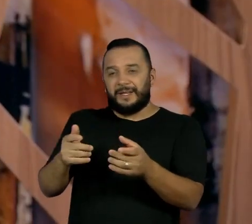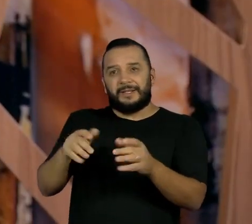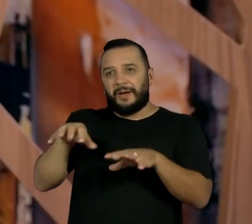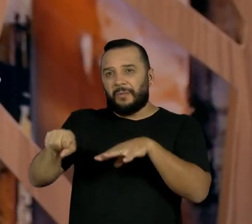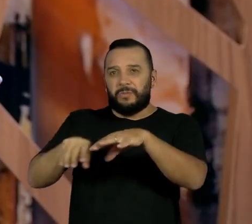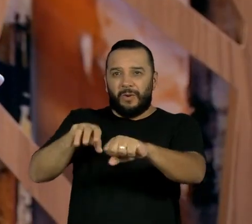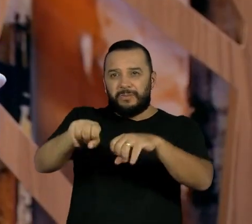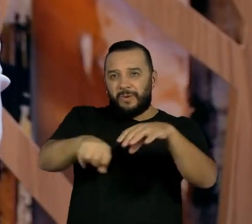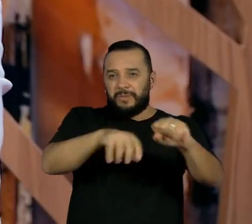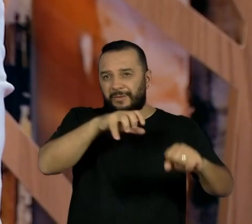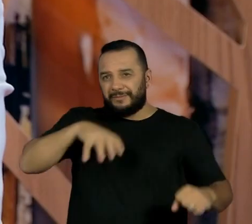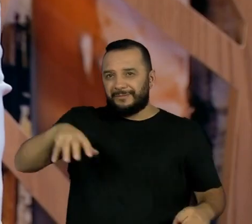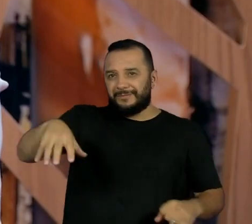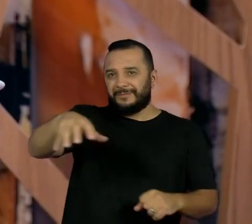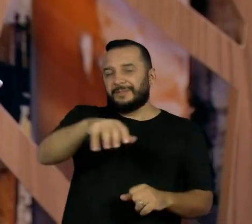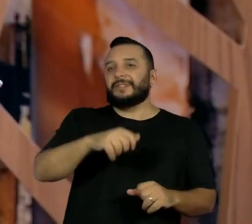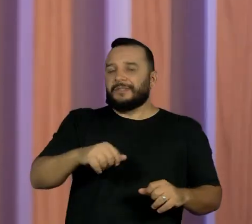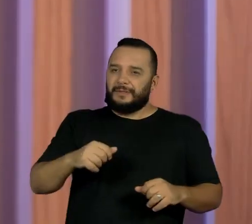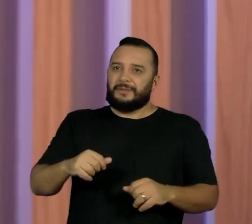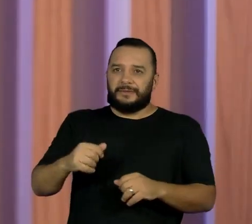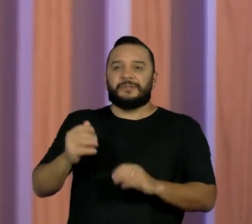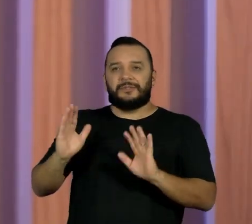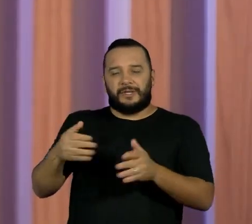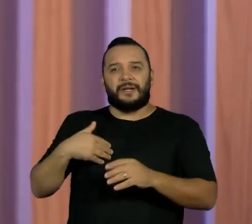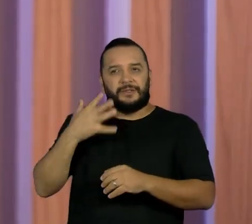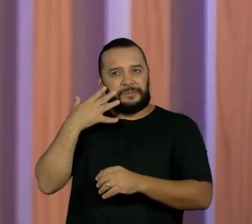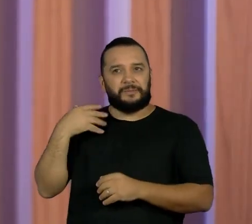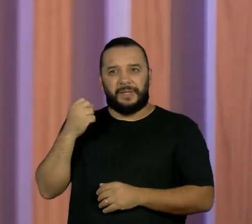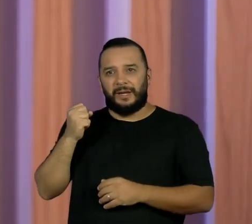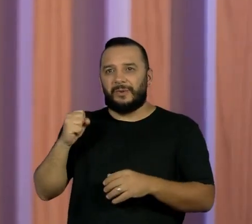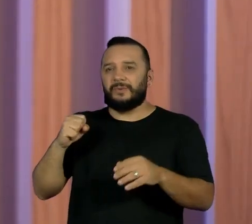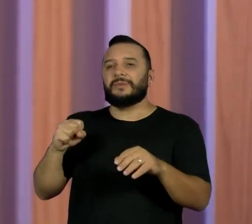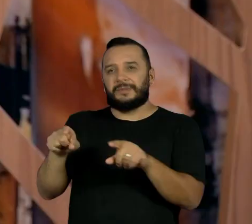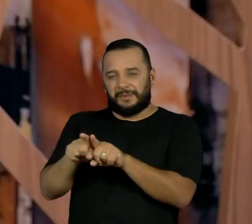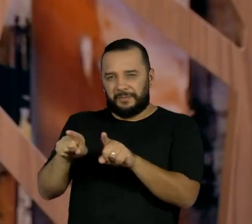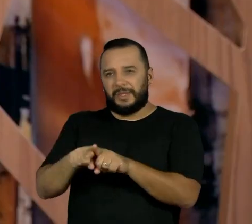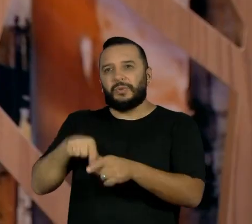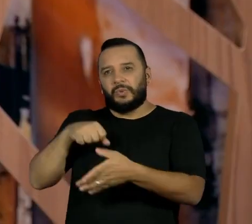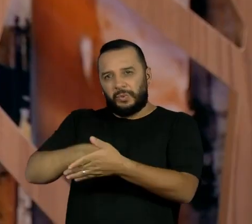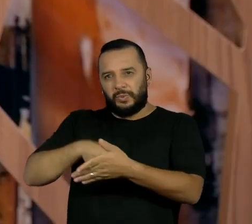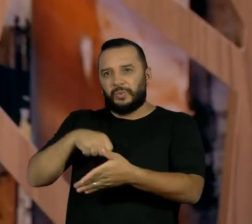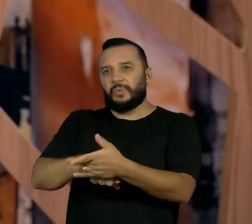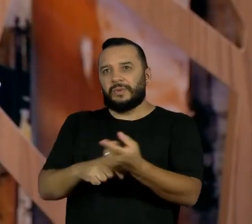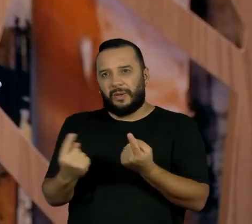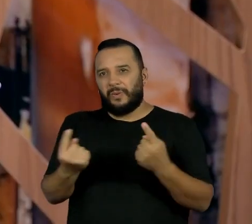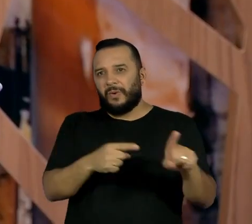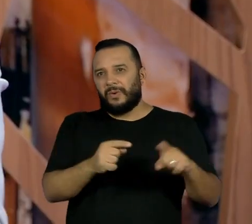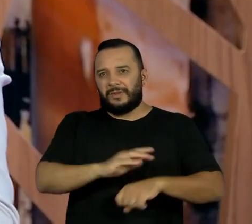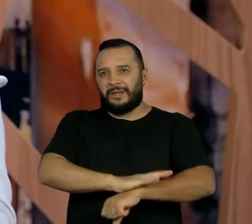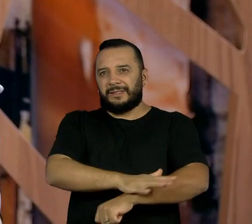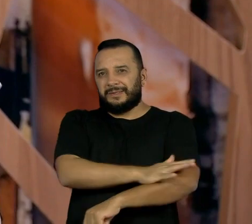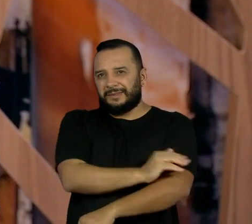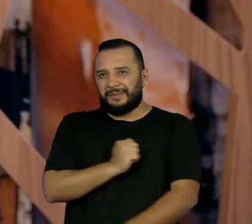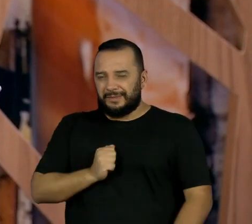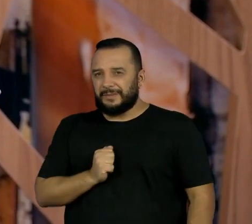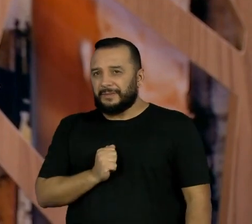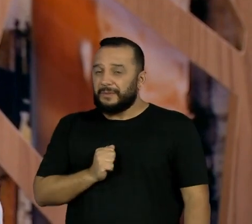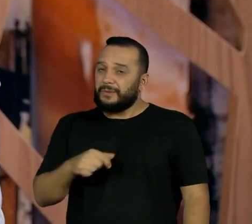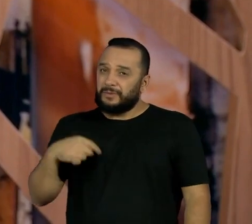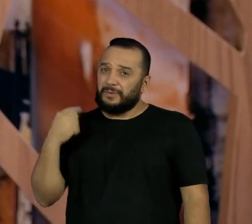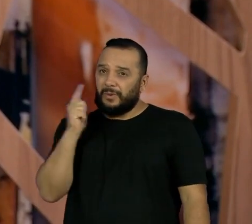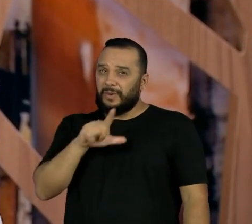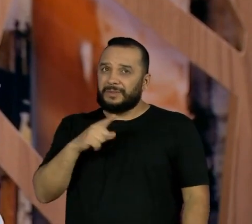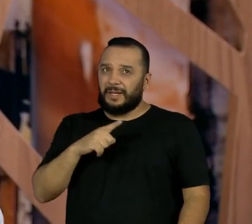através da nossa luta, dos brancos antirracistas, como a Cida bem colocou aqui, eu acho que é a partir disso que nós vamos seguir nesses